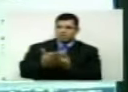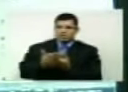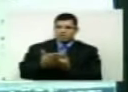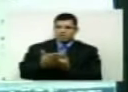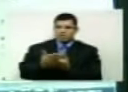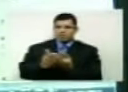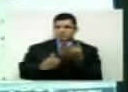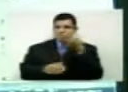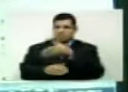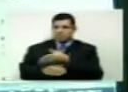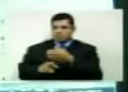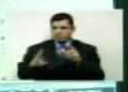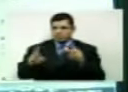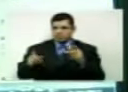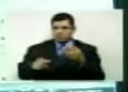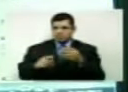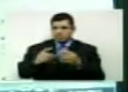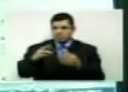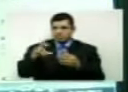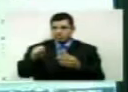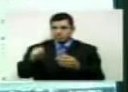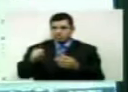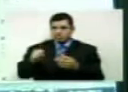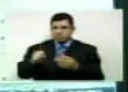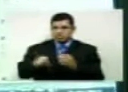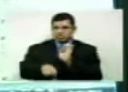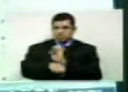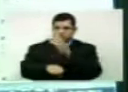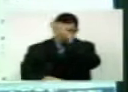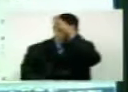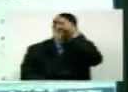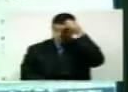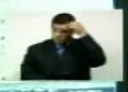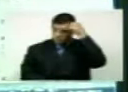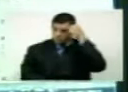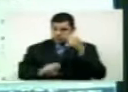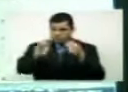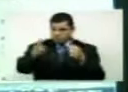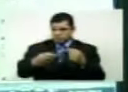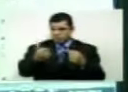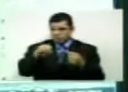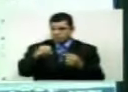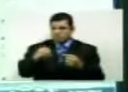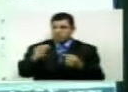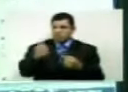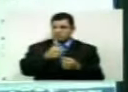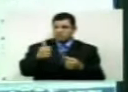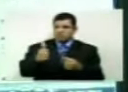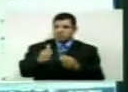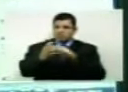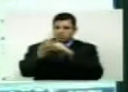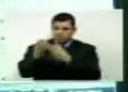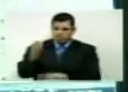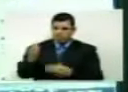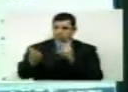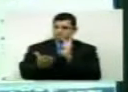a aplicação de recursos do Tesouro do estado do Amazonas de 2010 para 2011